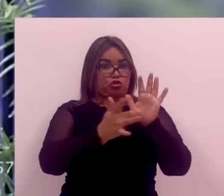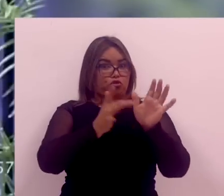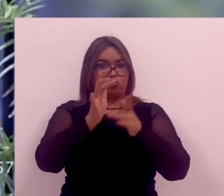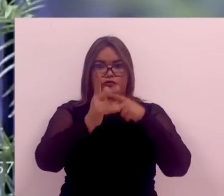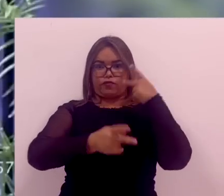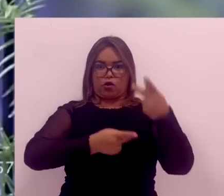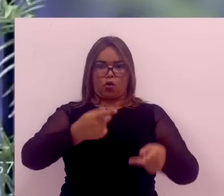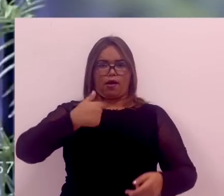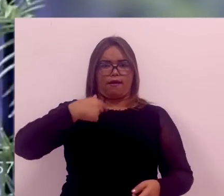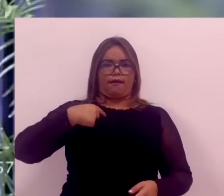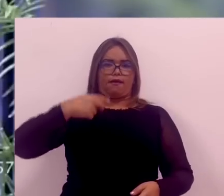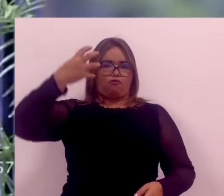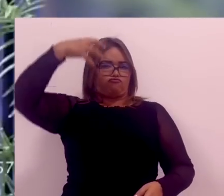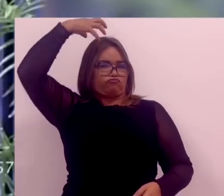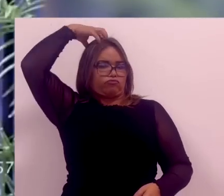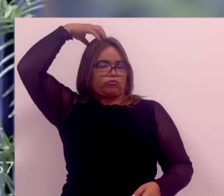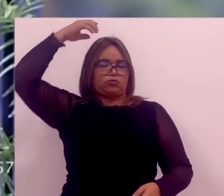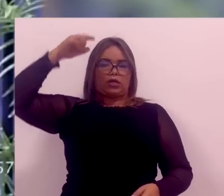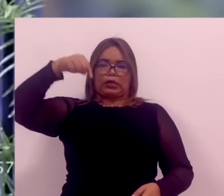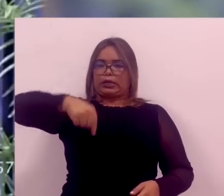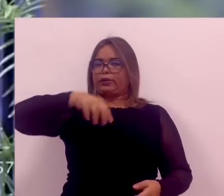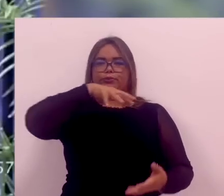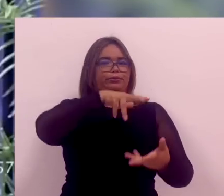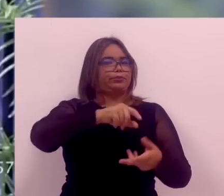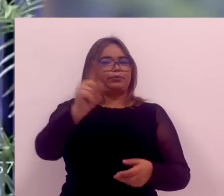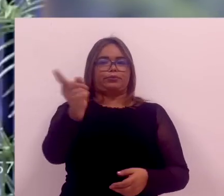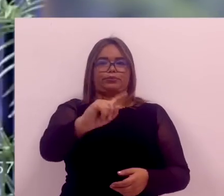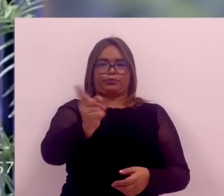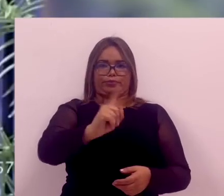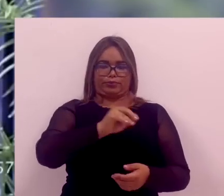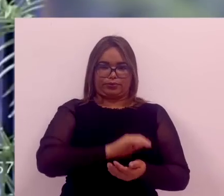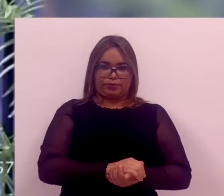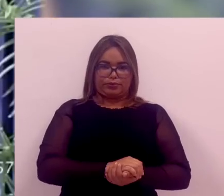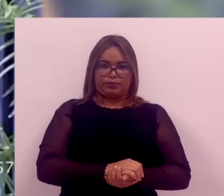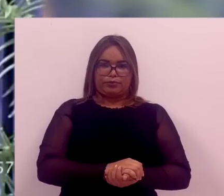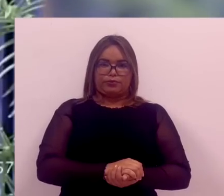universal. Jesus diz: meu reino não é deste mundo.